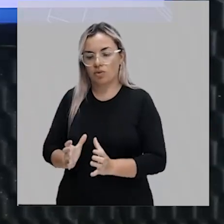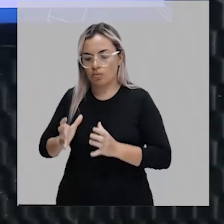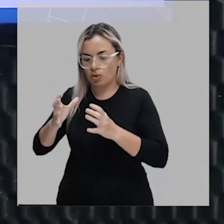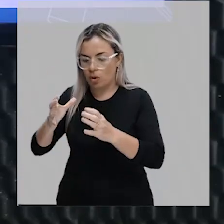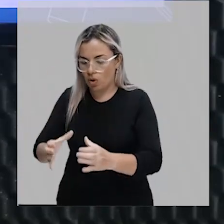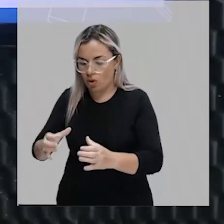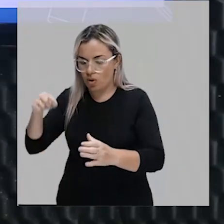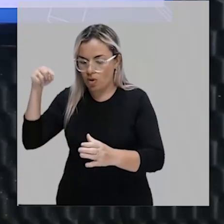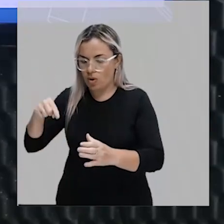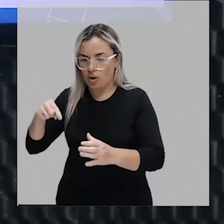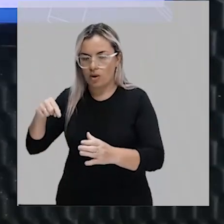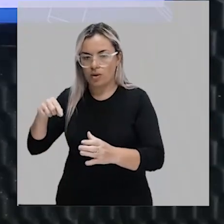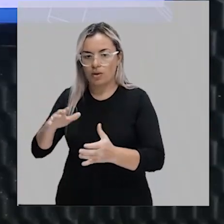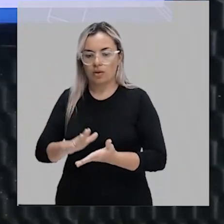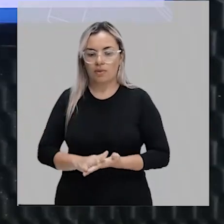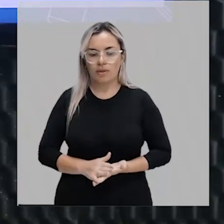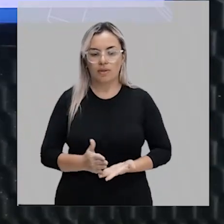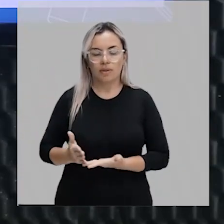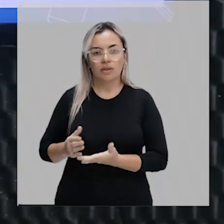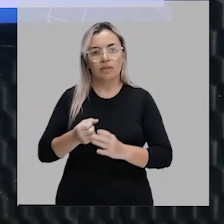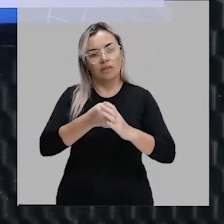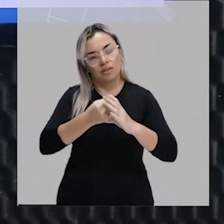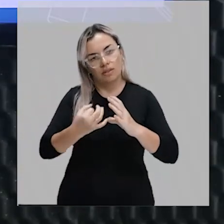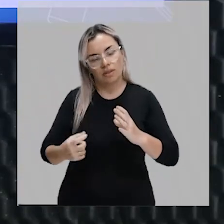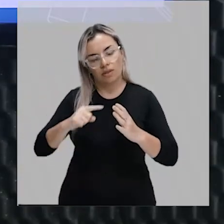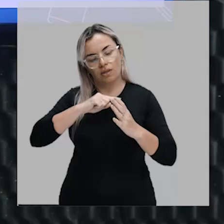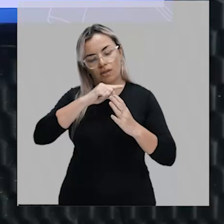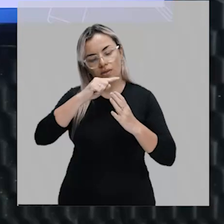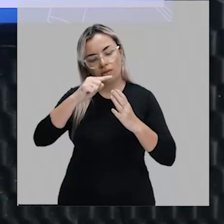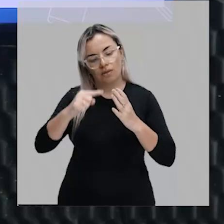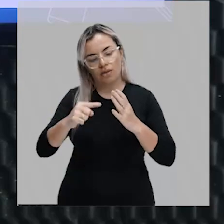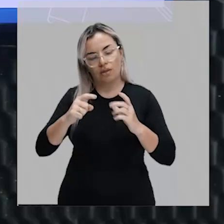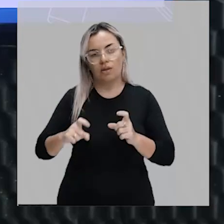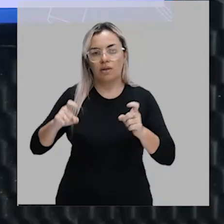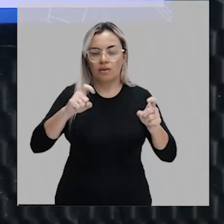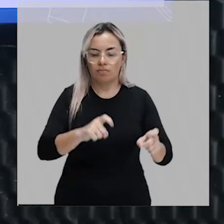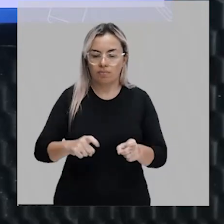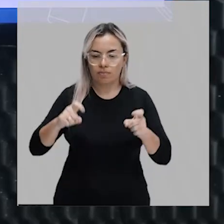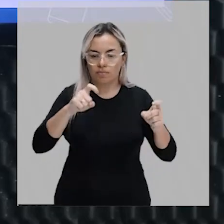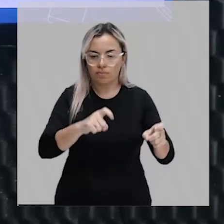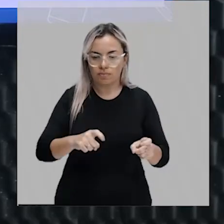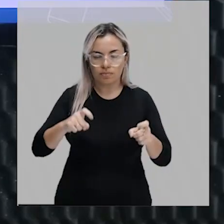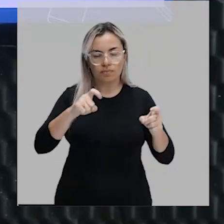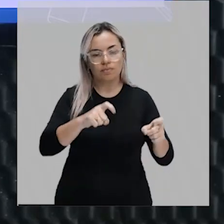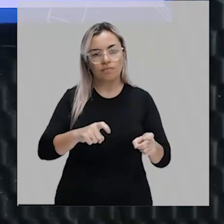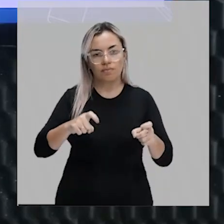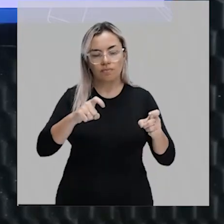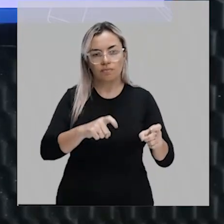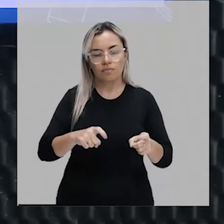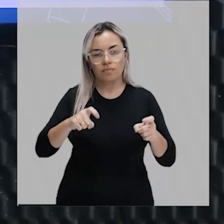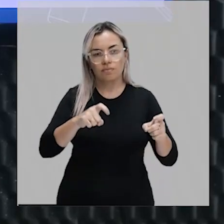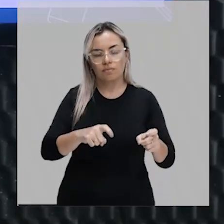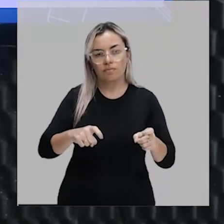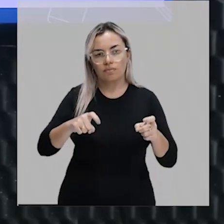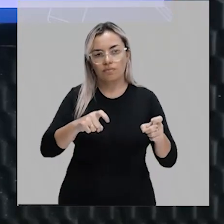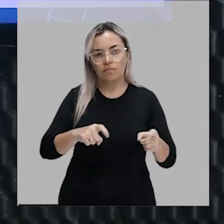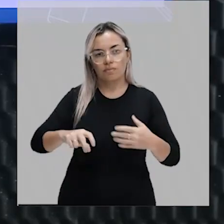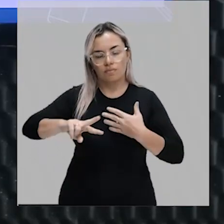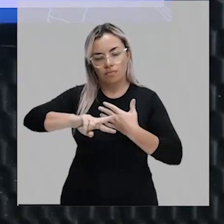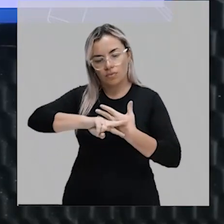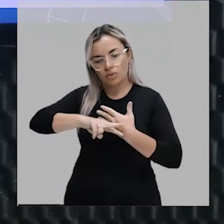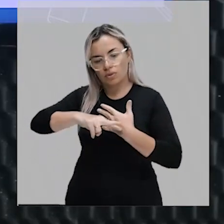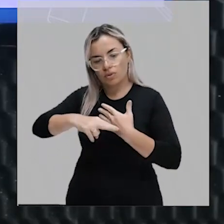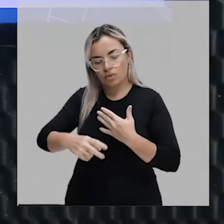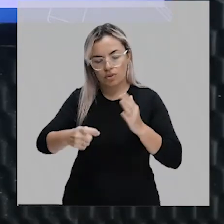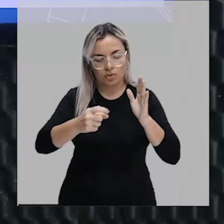excedente. Observe que nesse aspecto, a agricultura, ela acaba